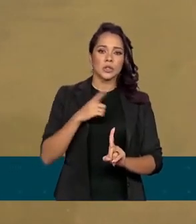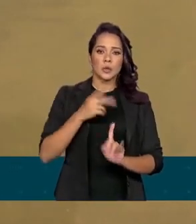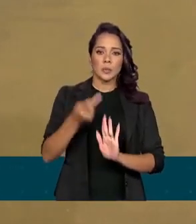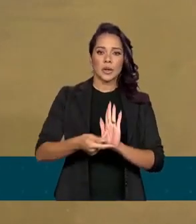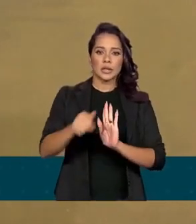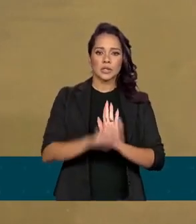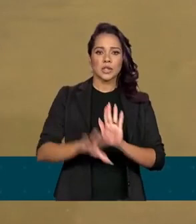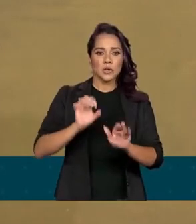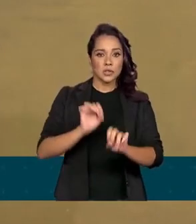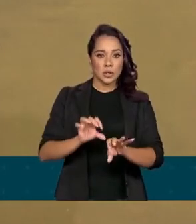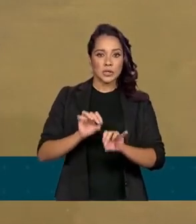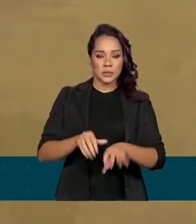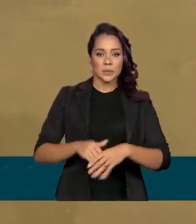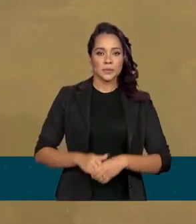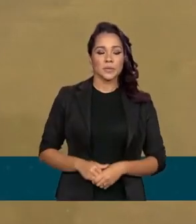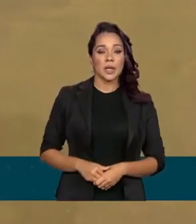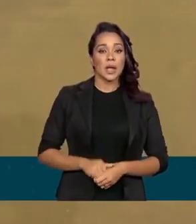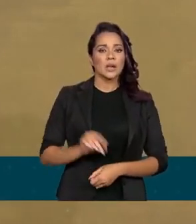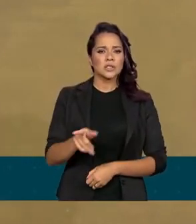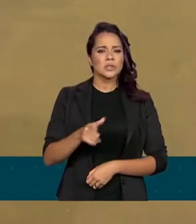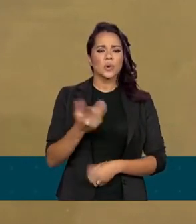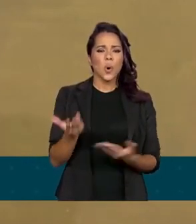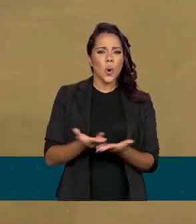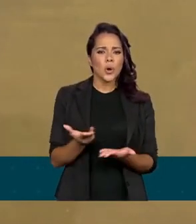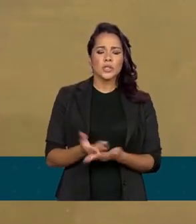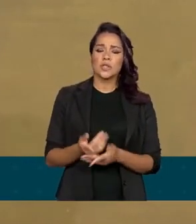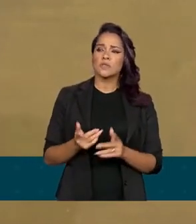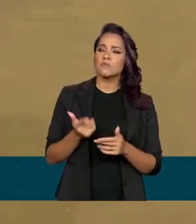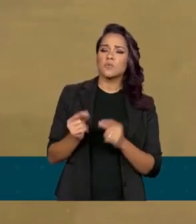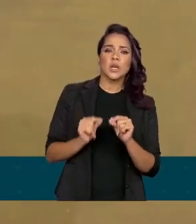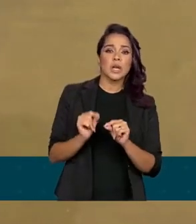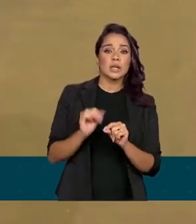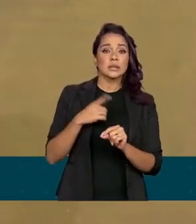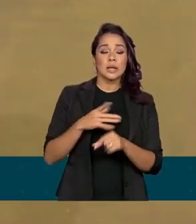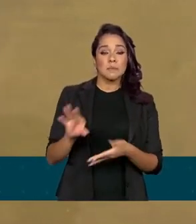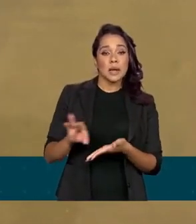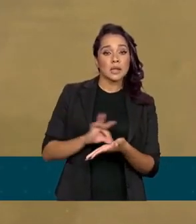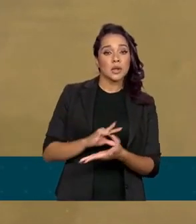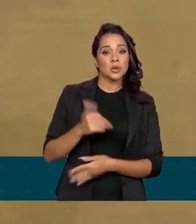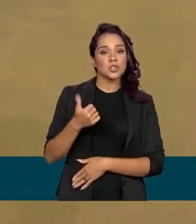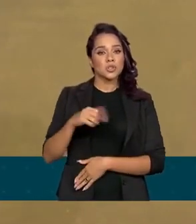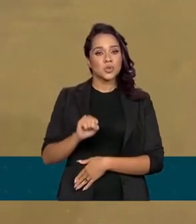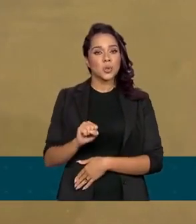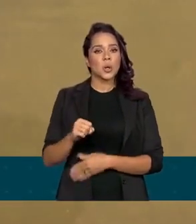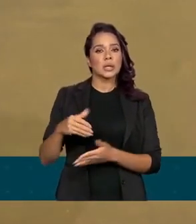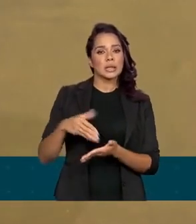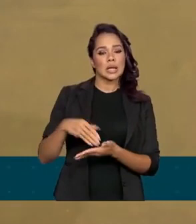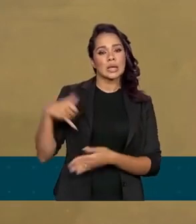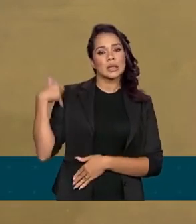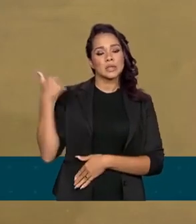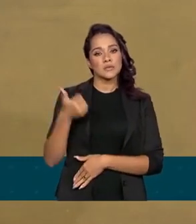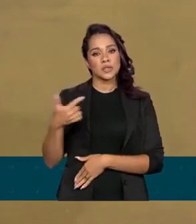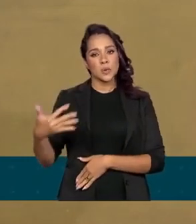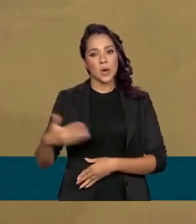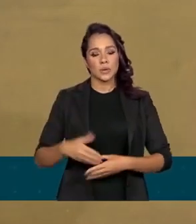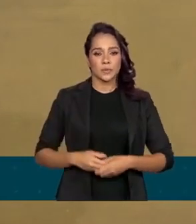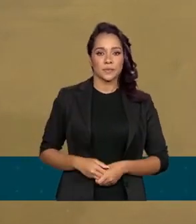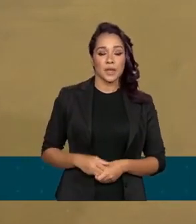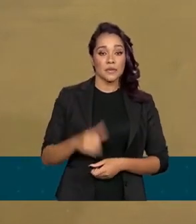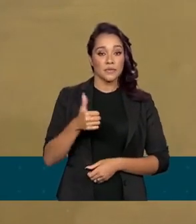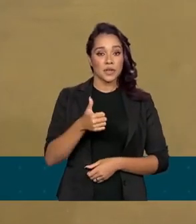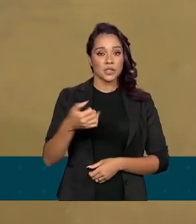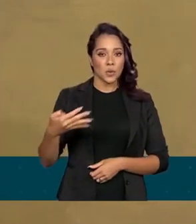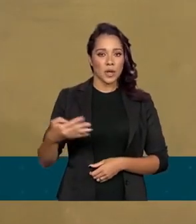Plano Nacional de Educação. Nós temos hoje, presidente, de matrícula de 18 a 24 anos,